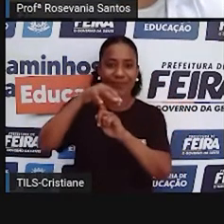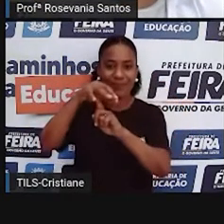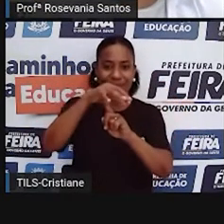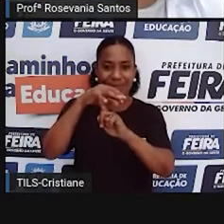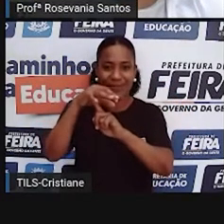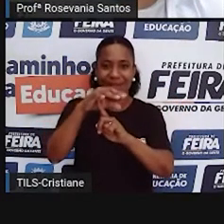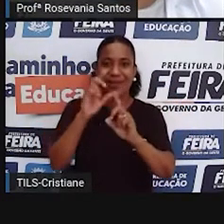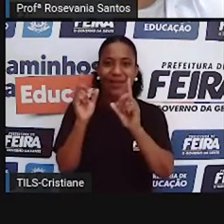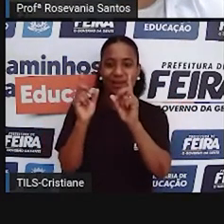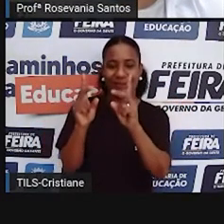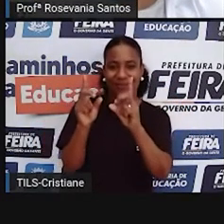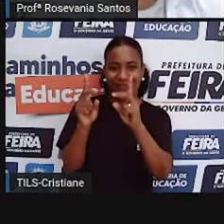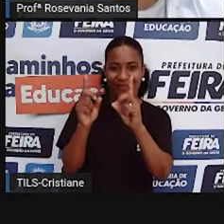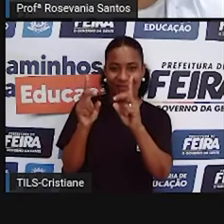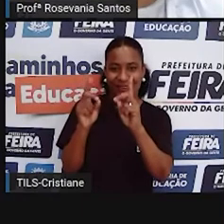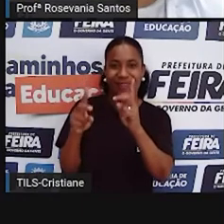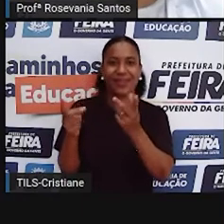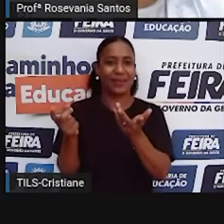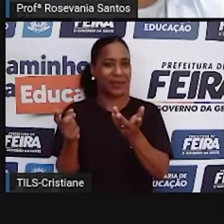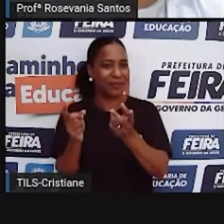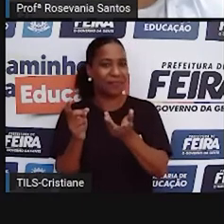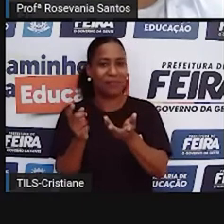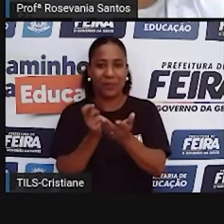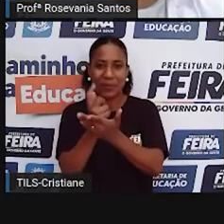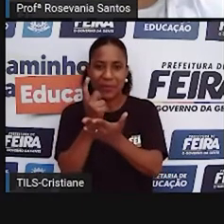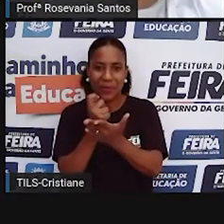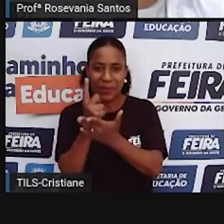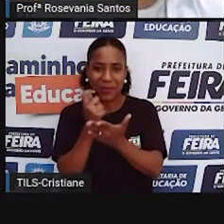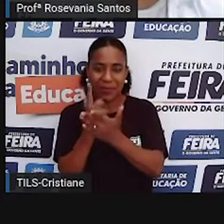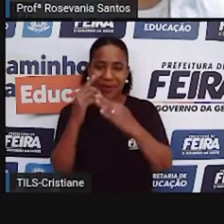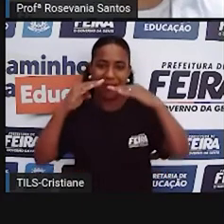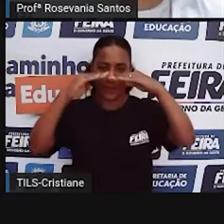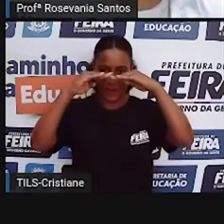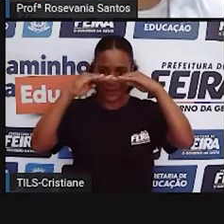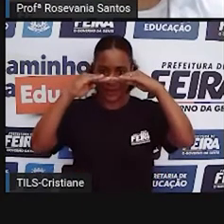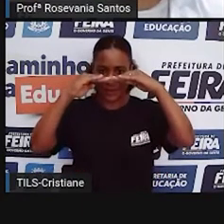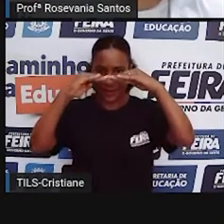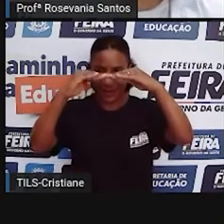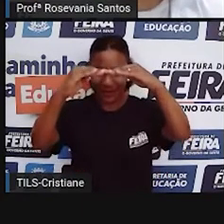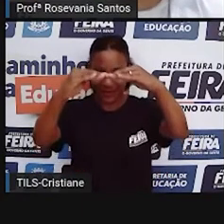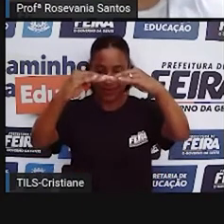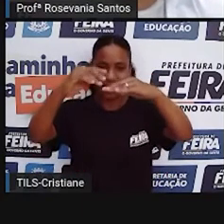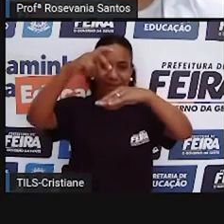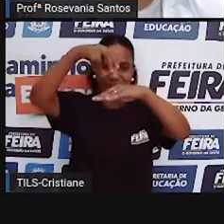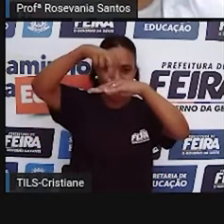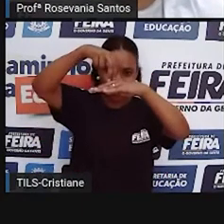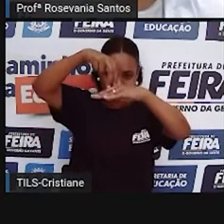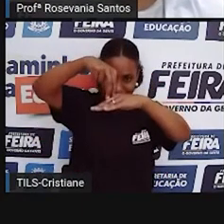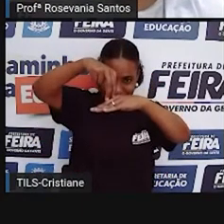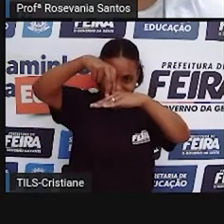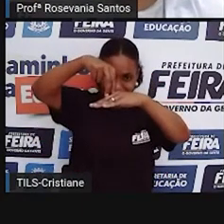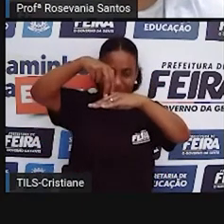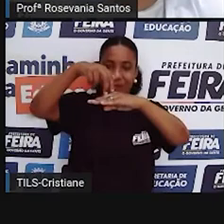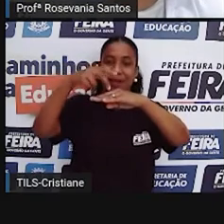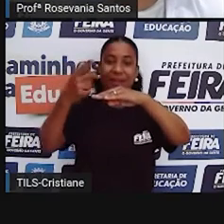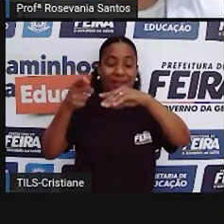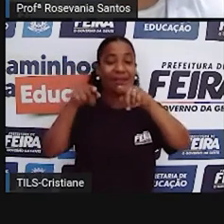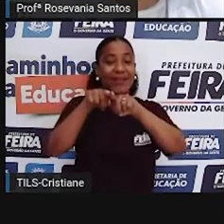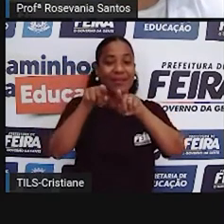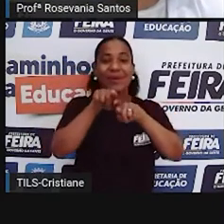acontecia aqui pelos telhados. E também ajuda até a proteger, né, de animais e tudo, além das erupções vulcânicas,